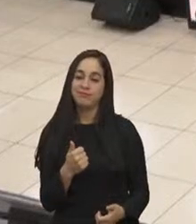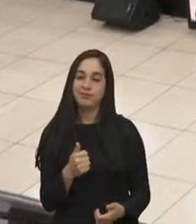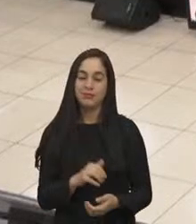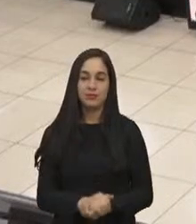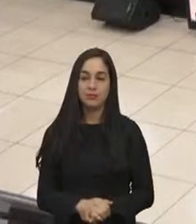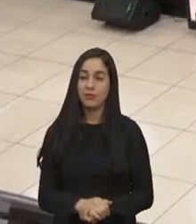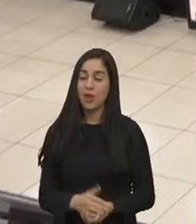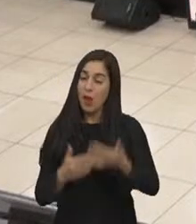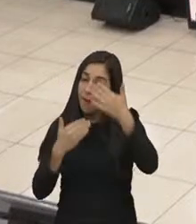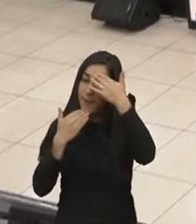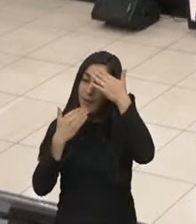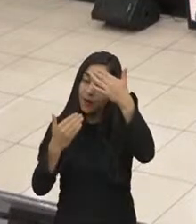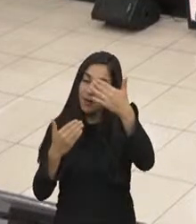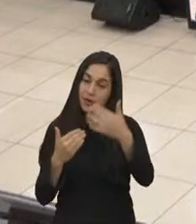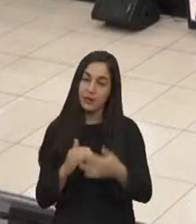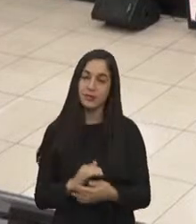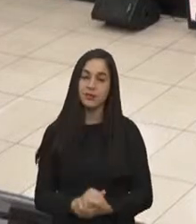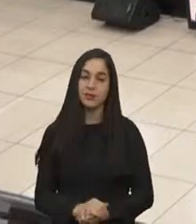Perfeito, professor. Obrigado.